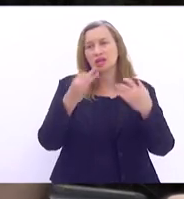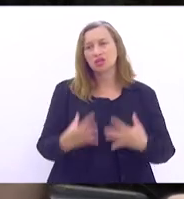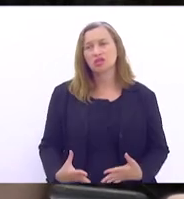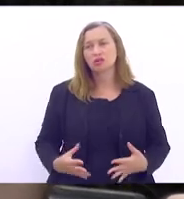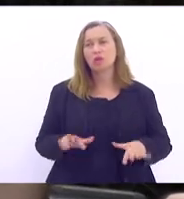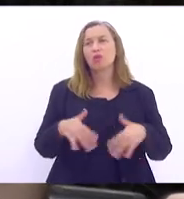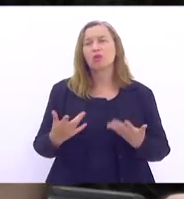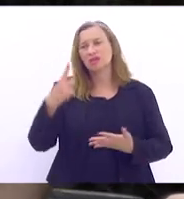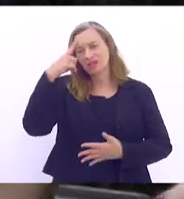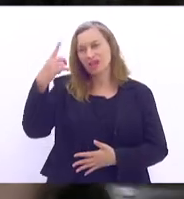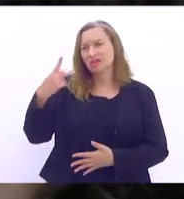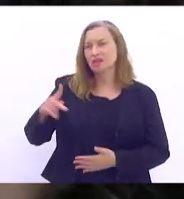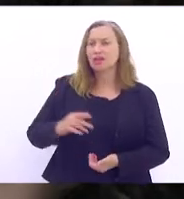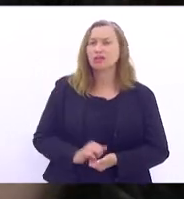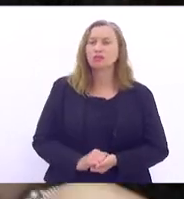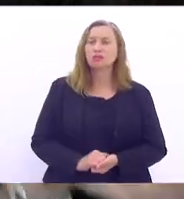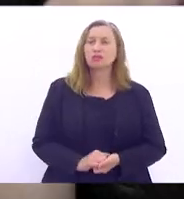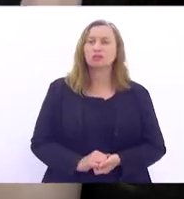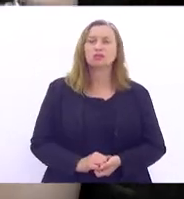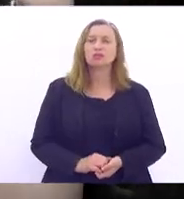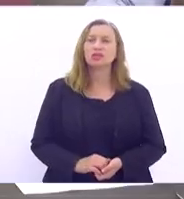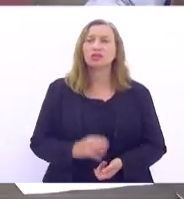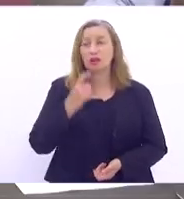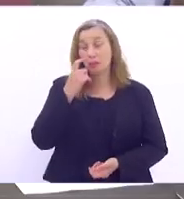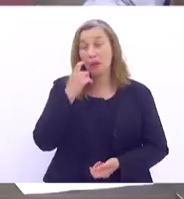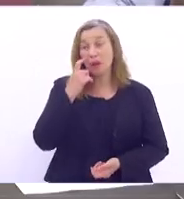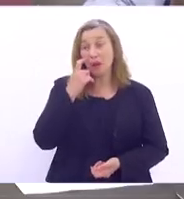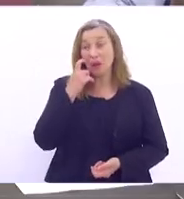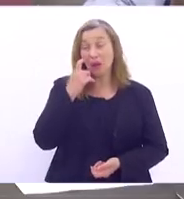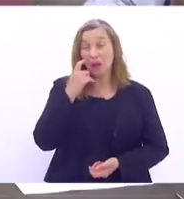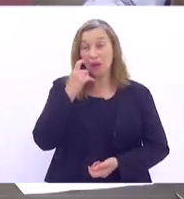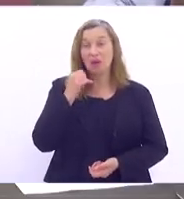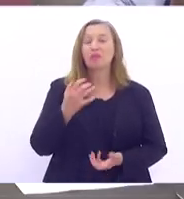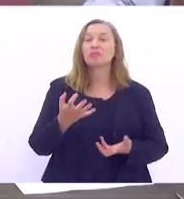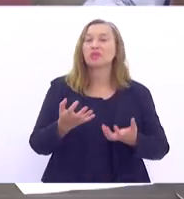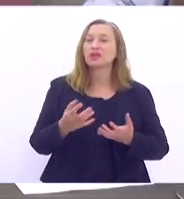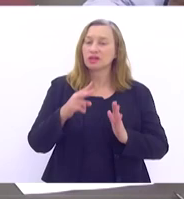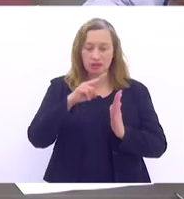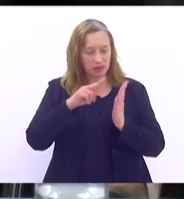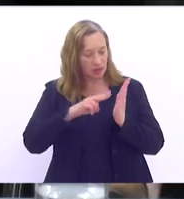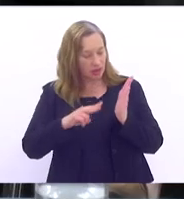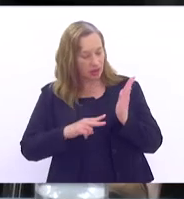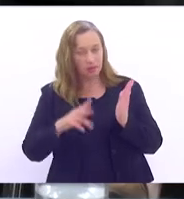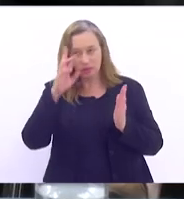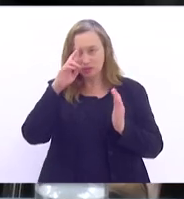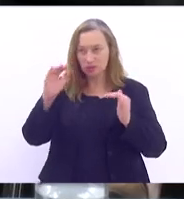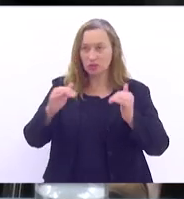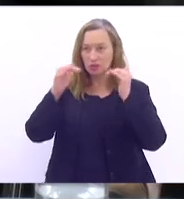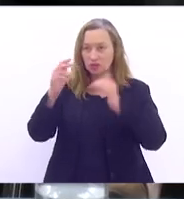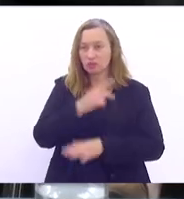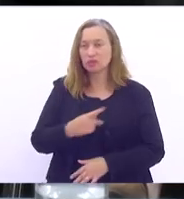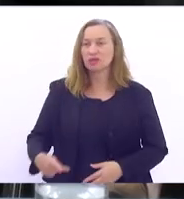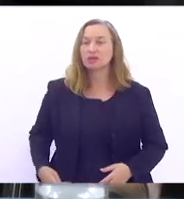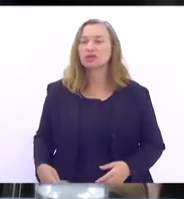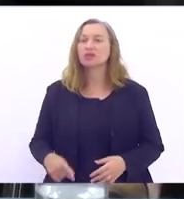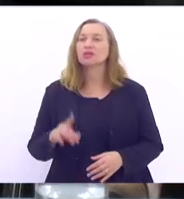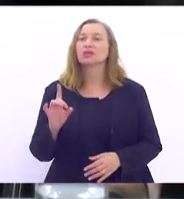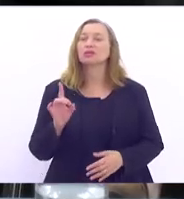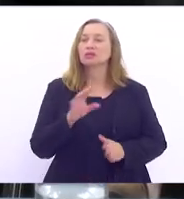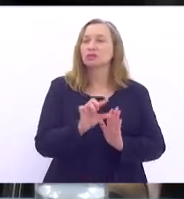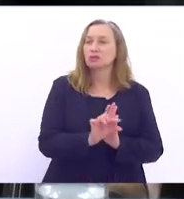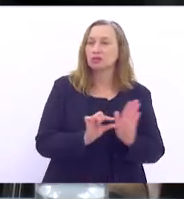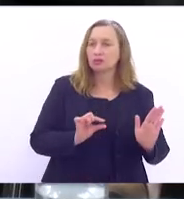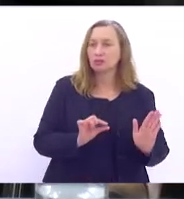a ideia dela. Presidente. Deputado Luiz Paulo. Eu queria ler para Vossa Excelência o parágrafo único do